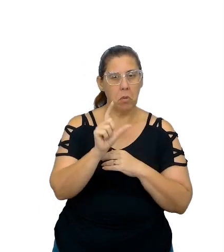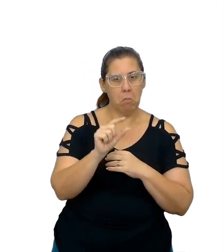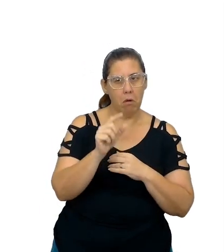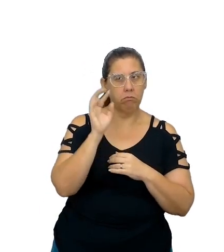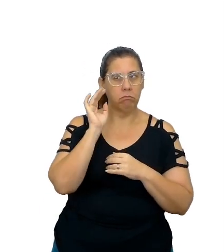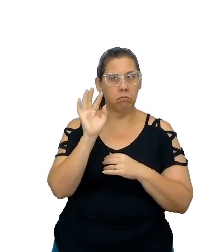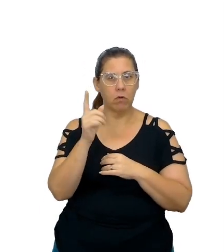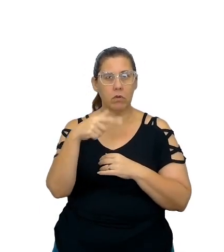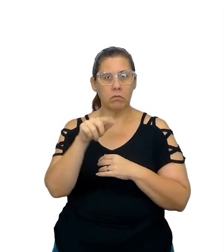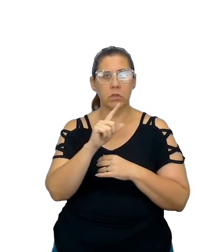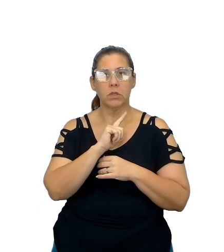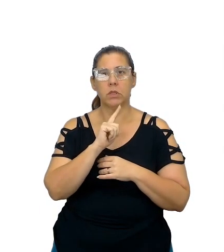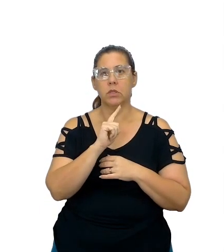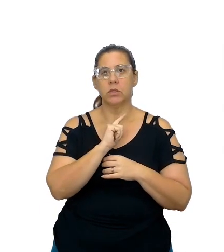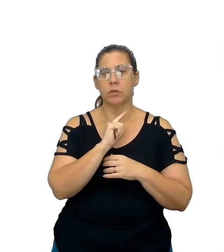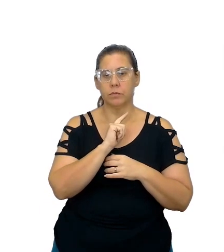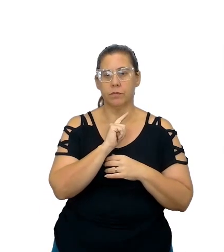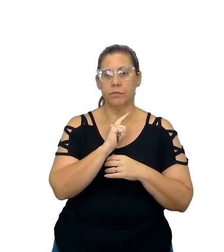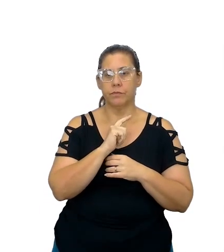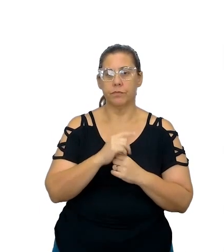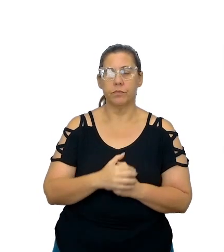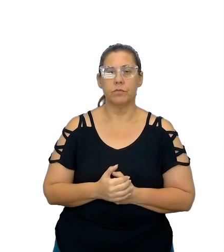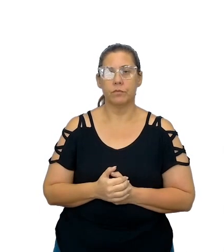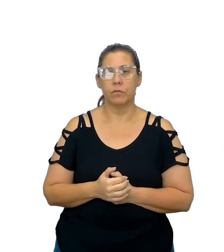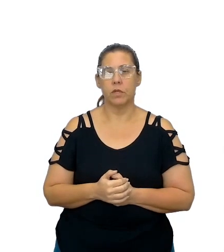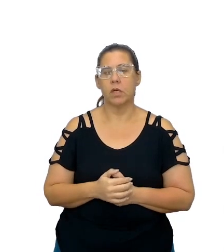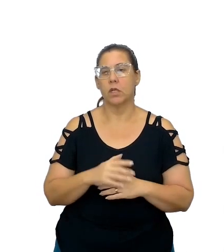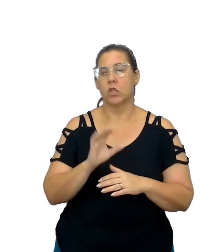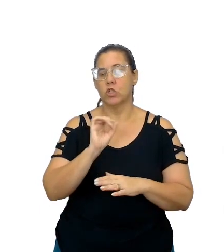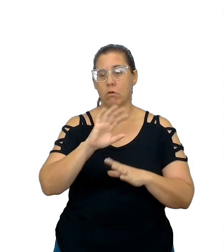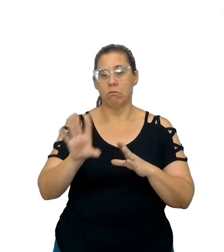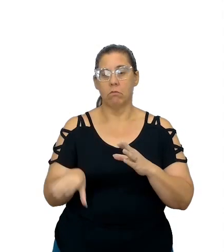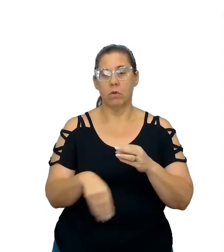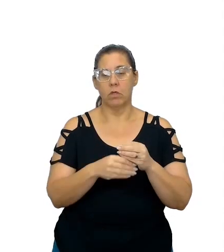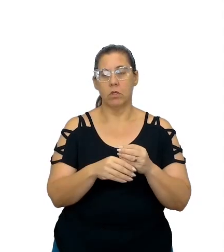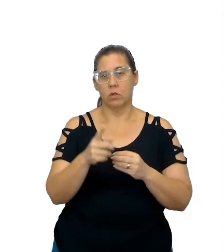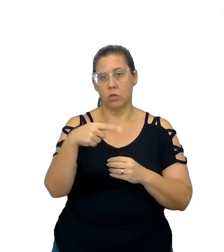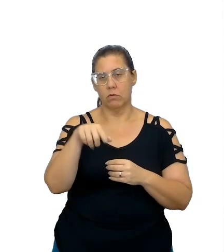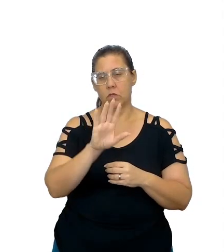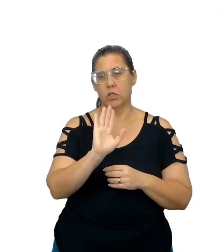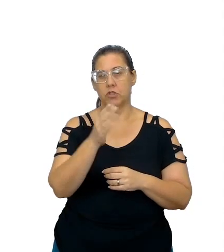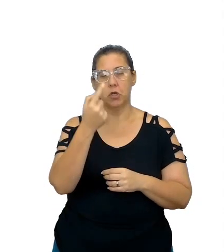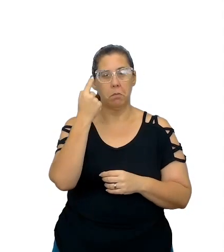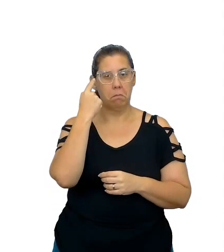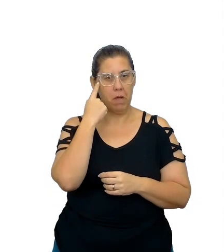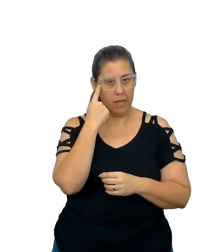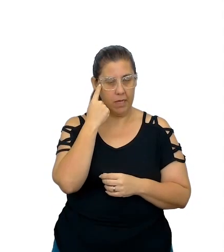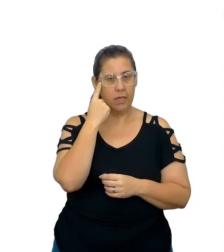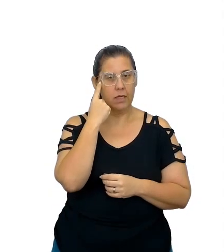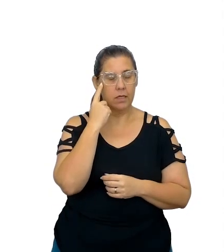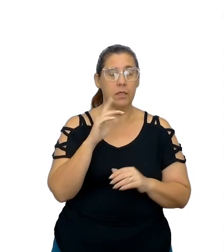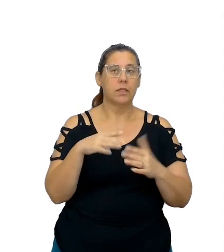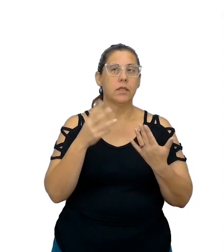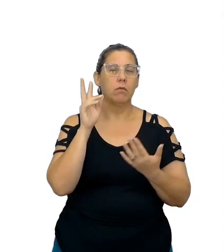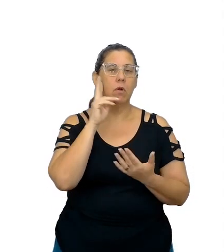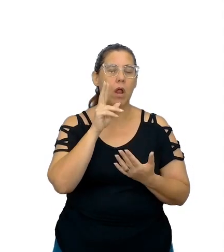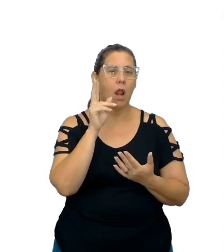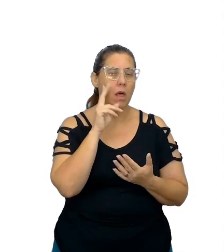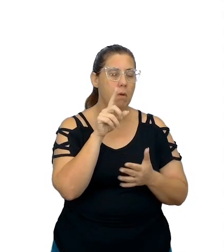reflexões que vocês tiveram, né, só acrescentando aquilo que vocês já pensaram, né. Então, retomando